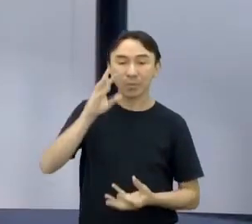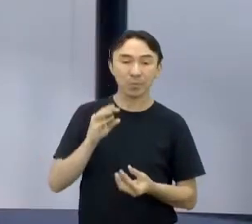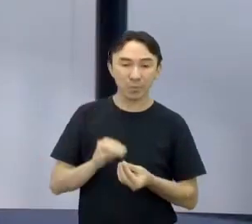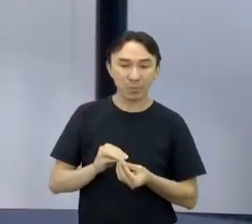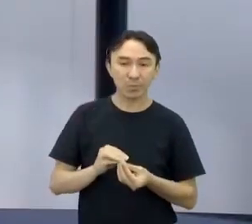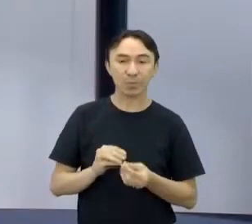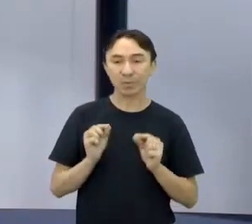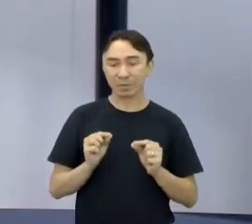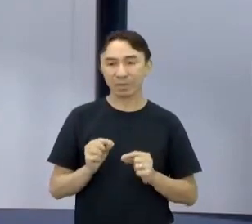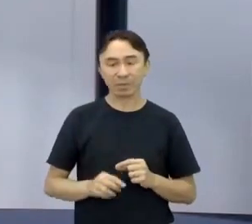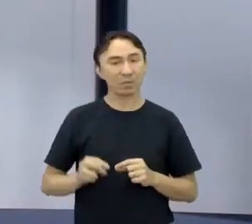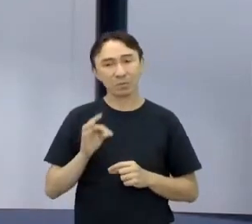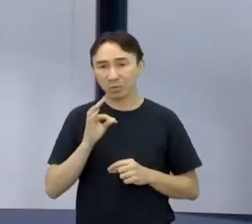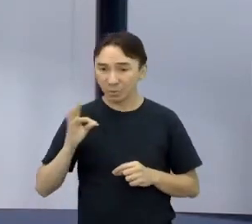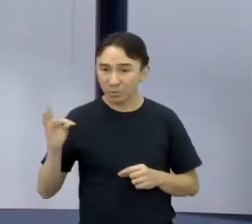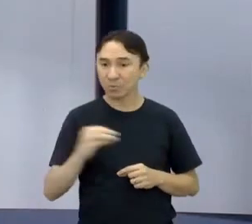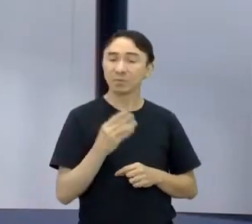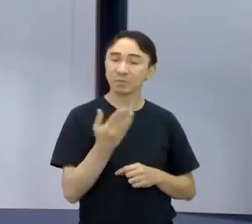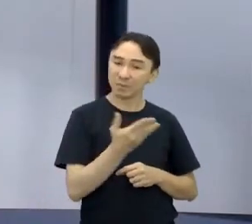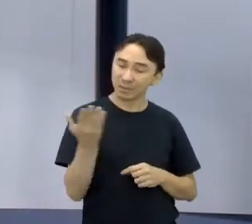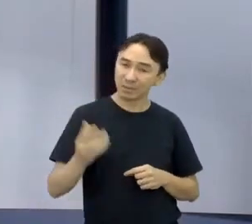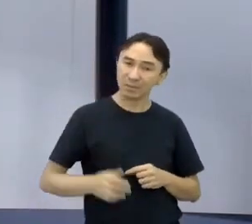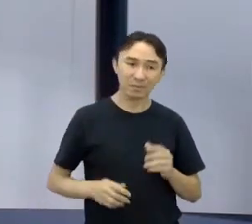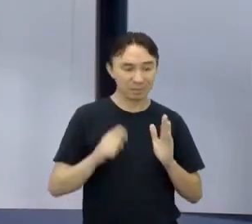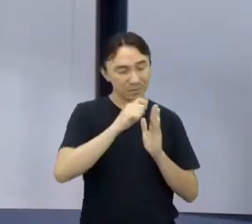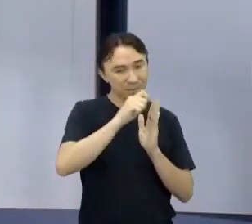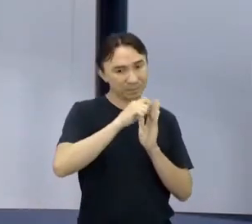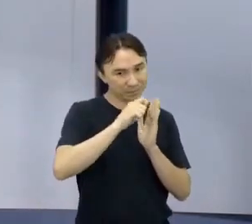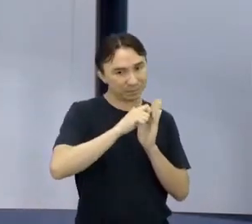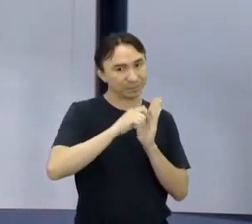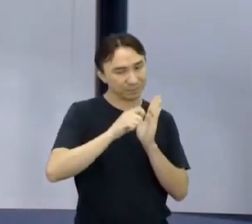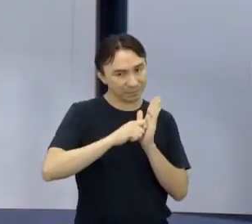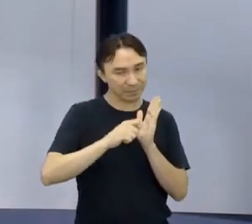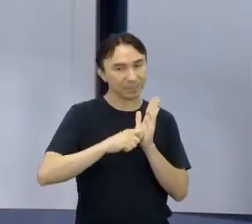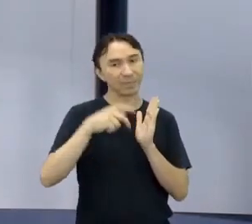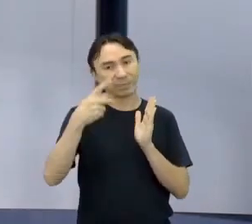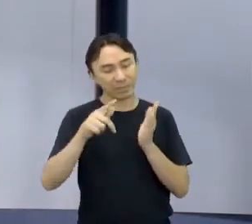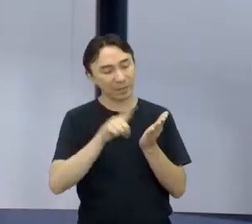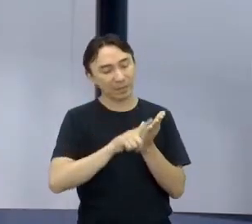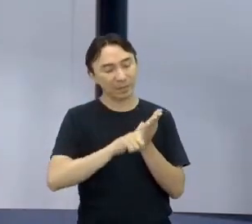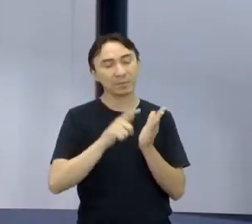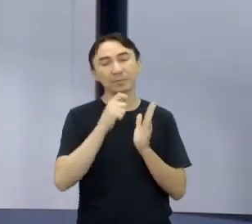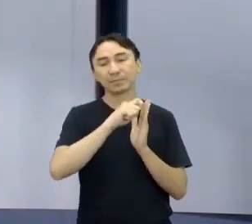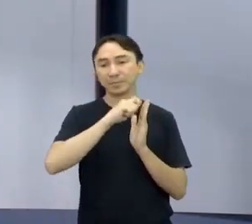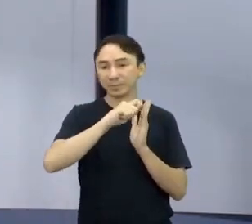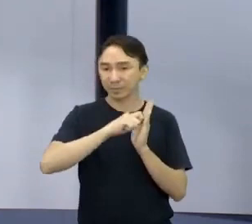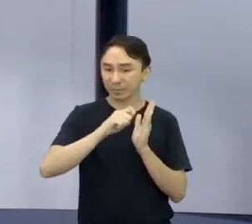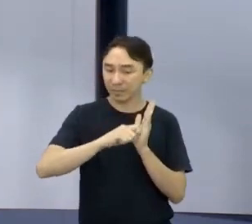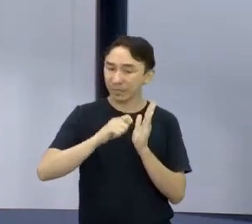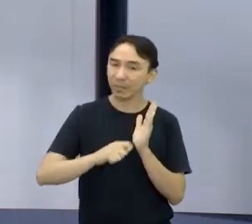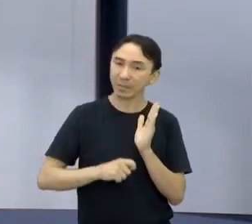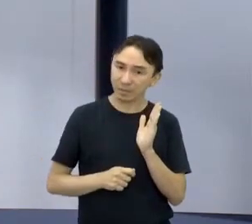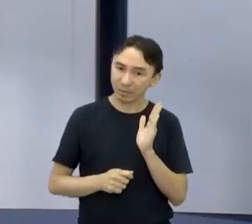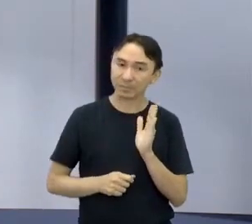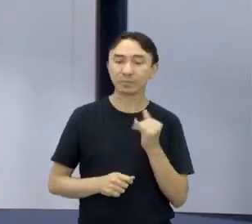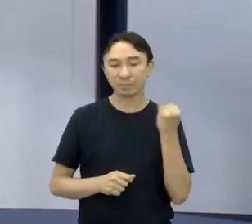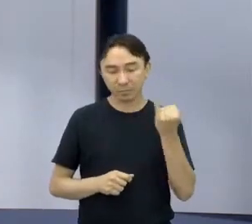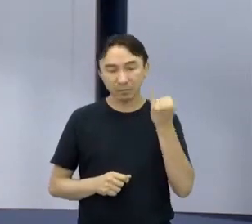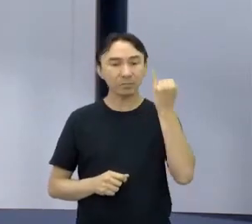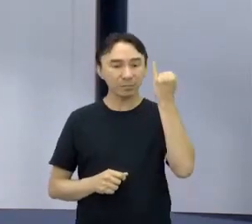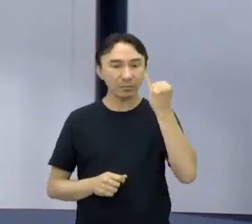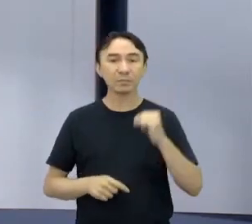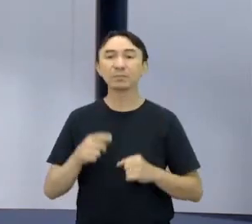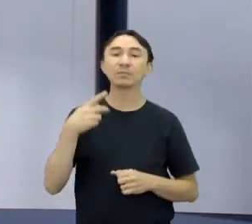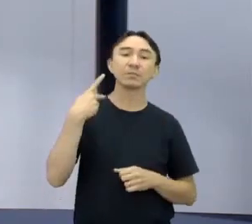marquem todas essas coisas no diário de bordo de vocês. A gente vai ter que entregar ao professor, né, apresentar aí um relatório científico